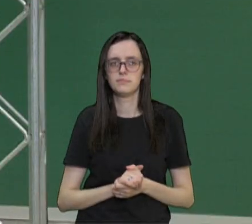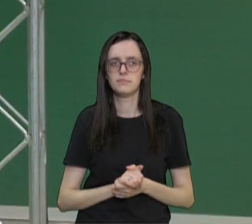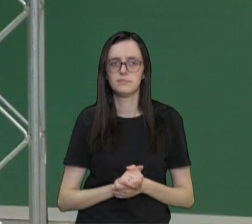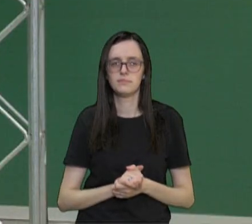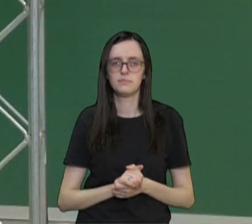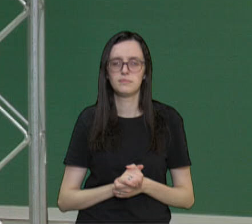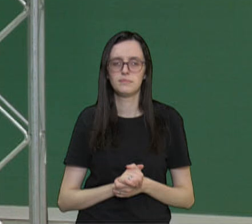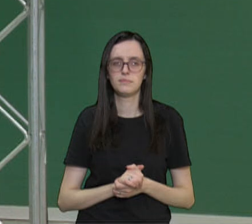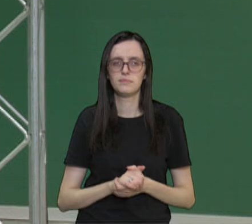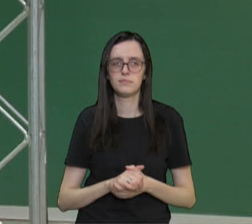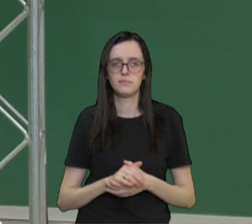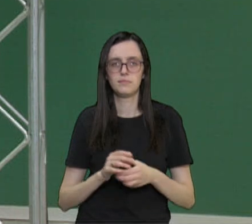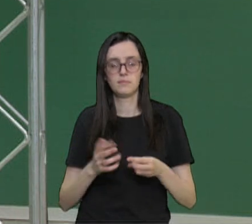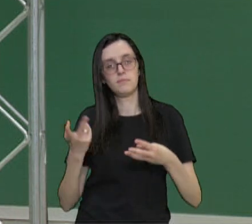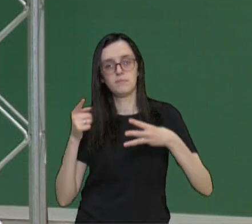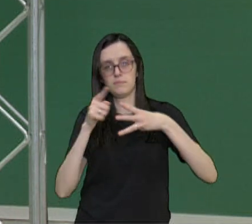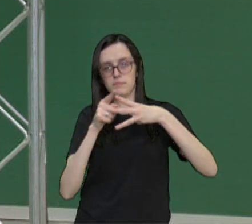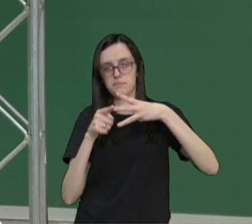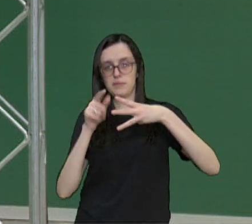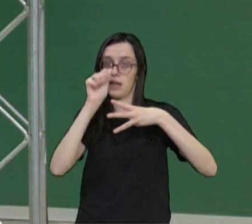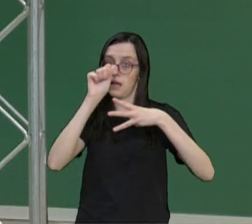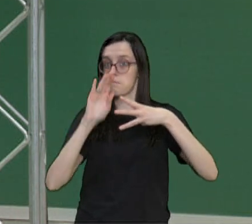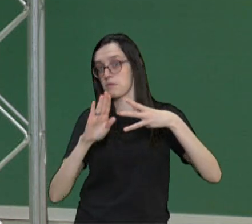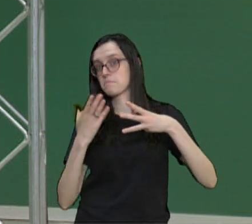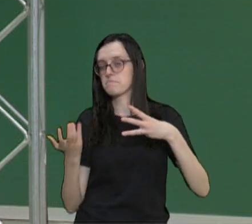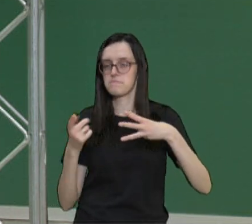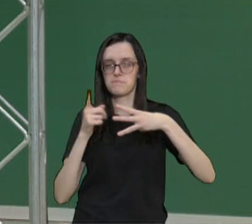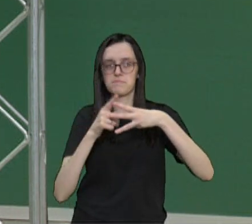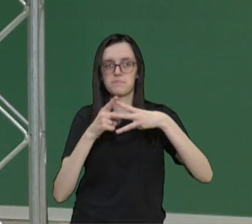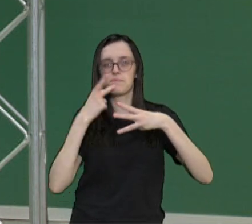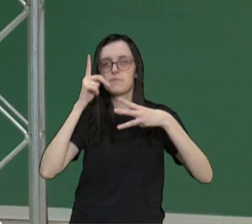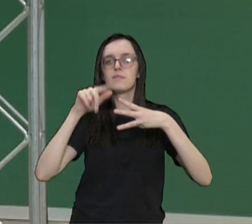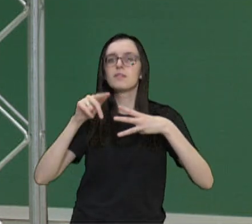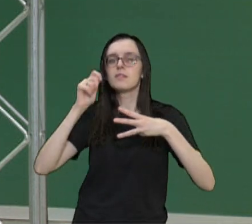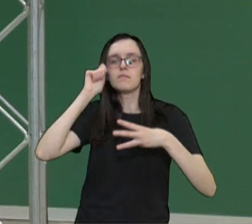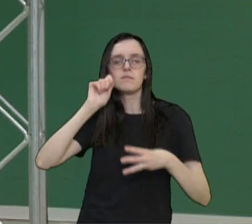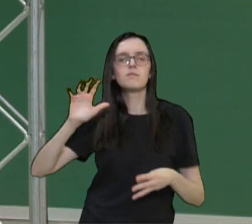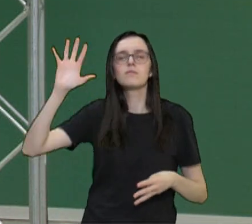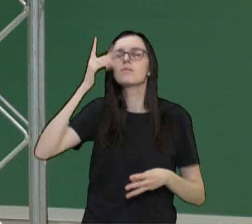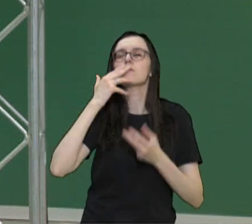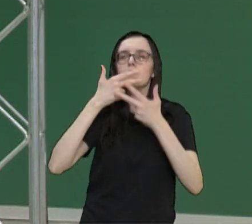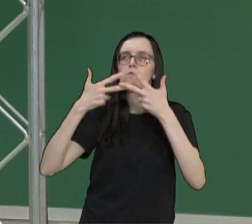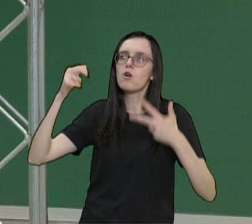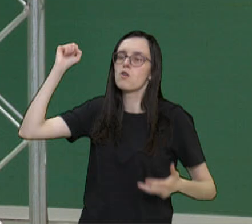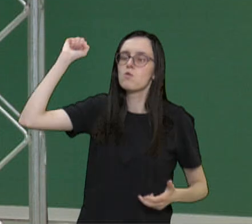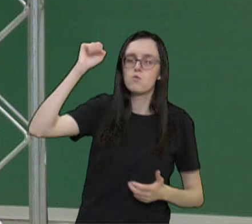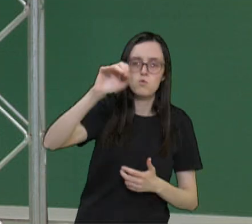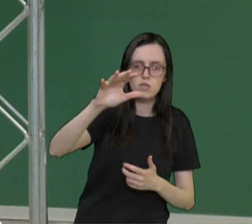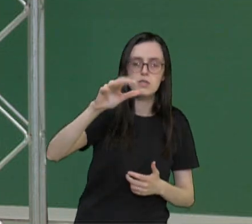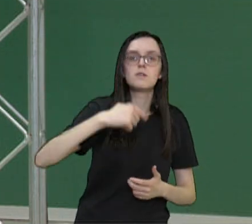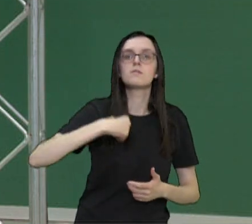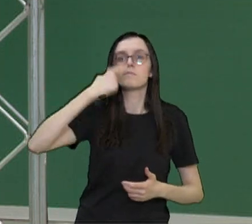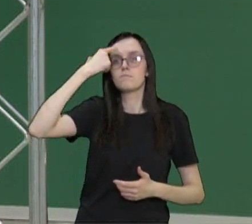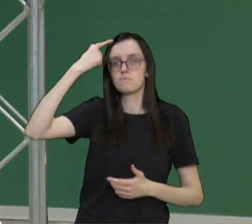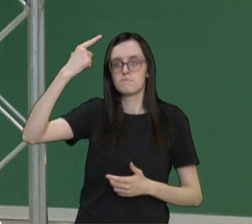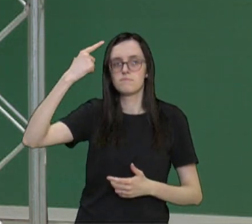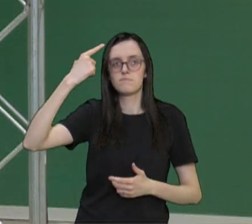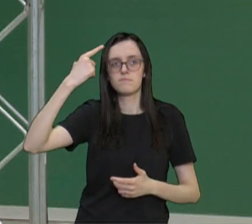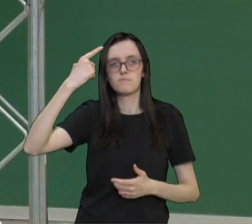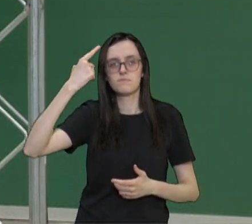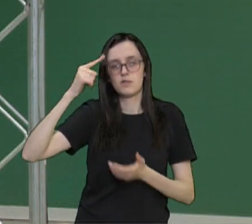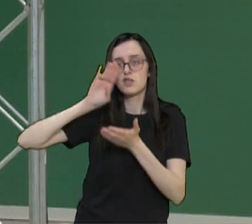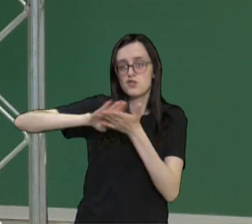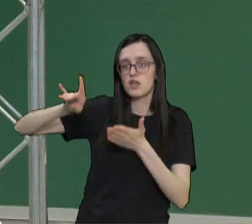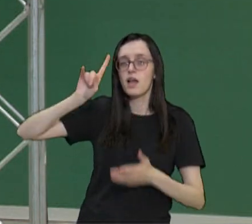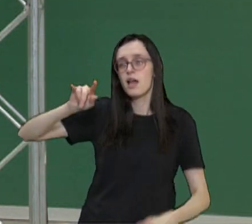Retratar as cores, então ficou entre a A e a B. Retratar as cores que idealizavam de acordo com o reflexo da luz. Estaria certo se eu tirasse